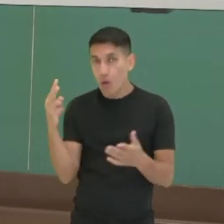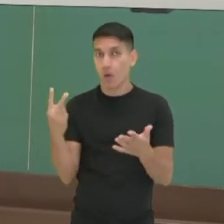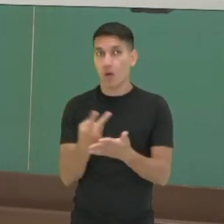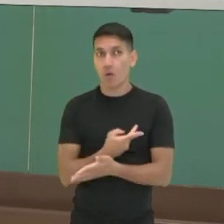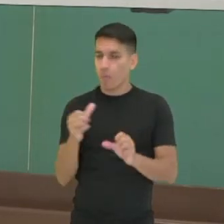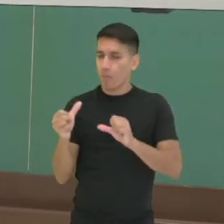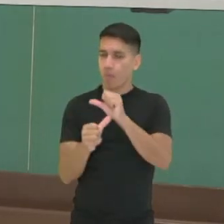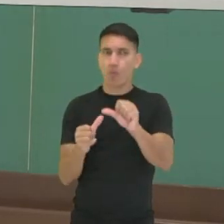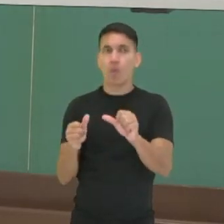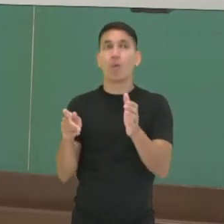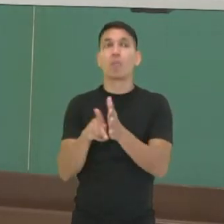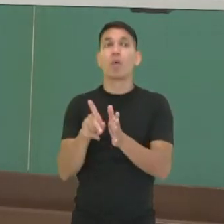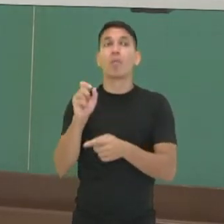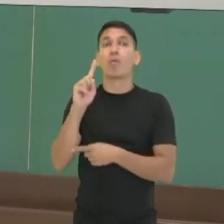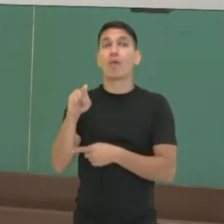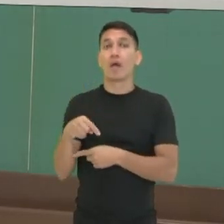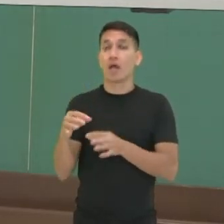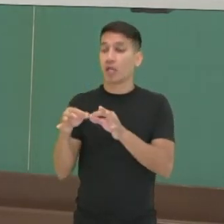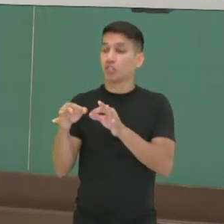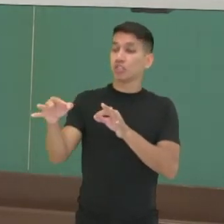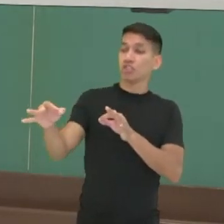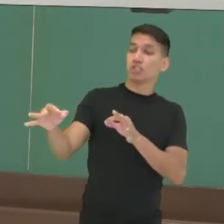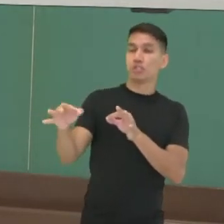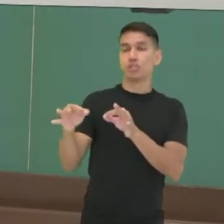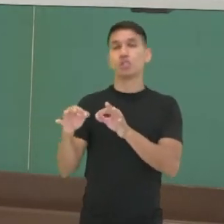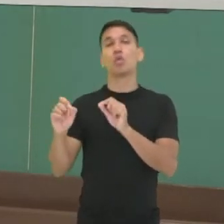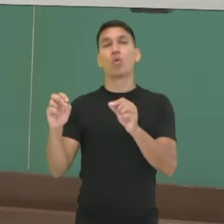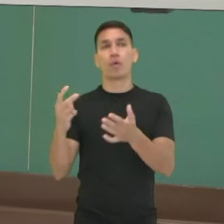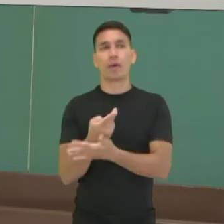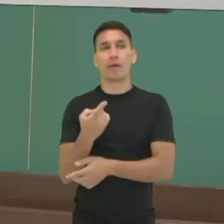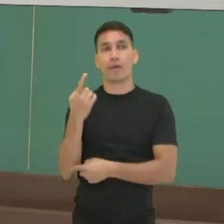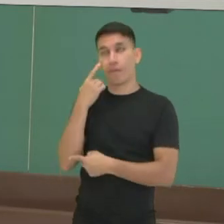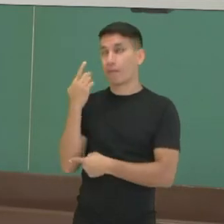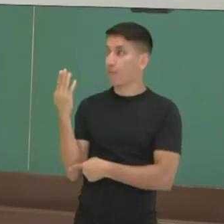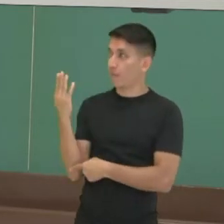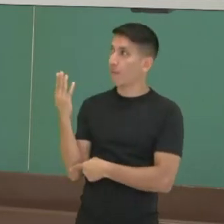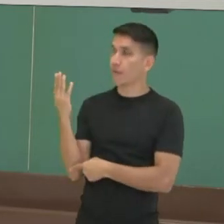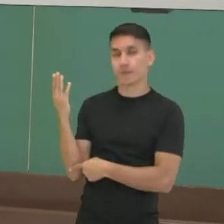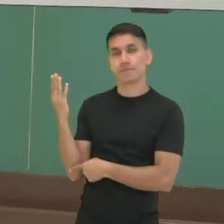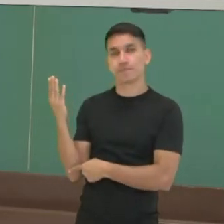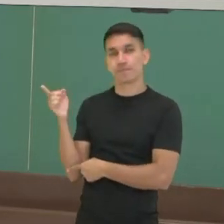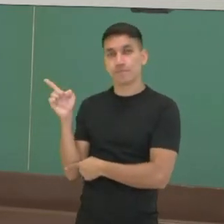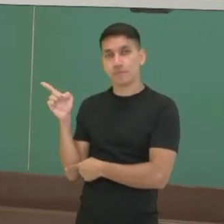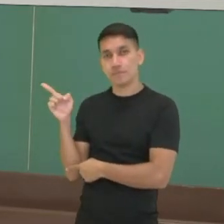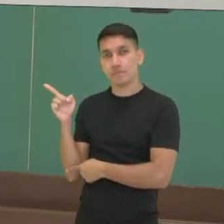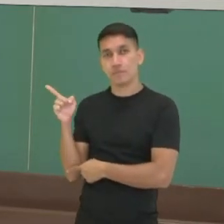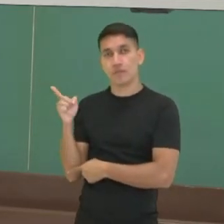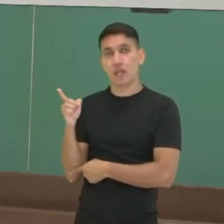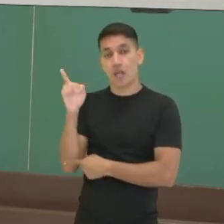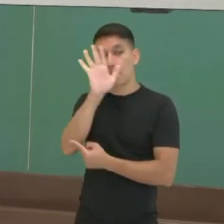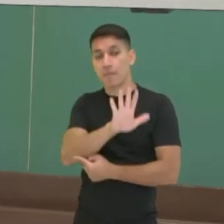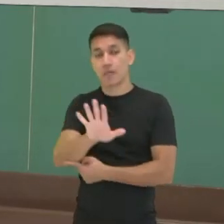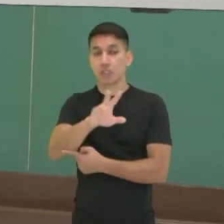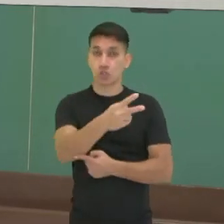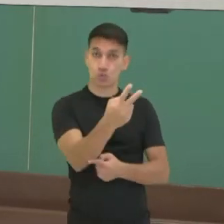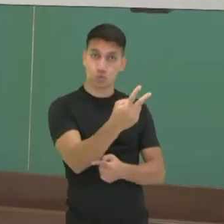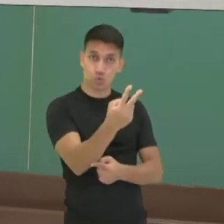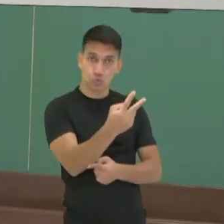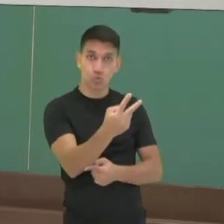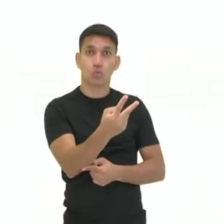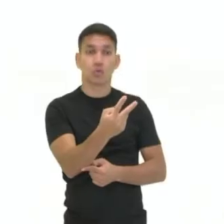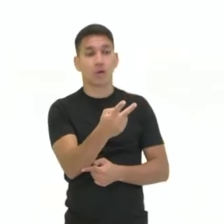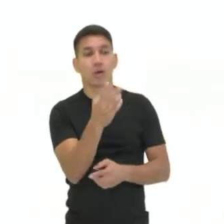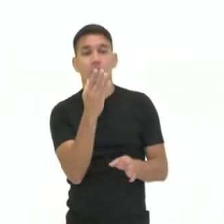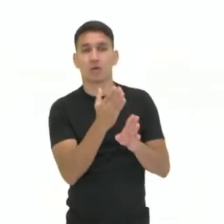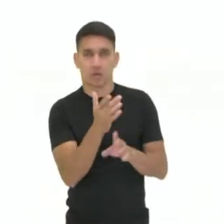alterou aqui foi a distância. Nesse caso aqui, ó, a figura 2 foi obtida ao